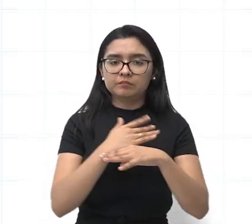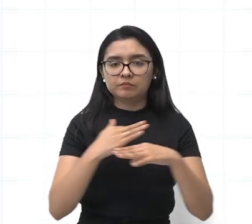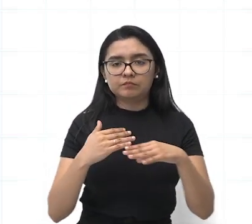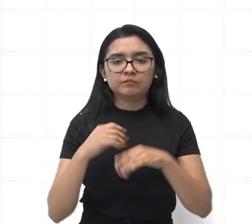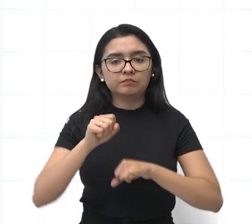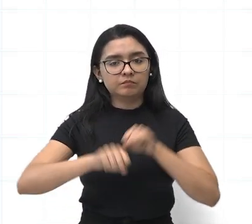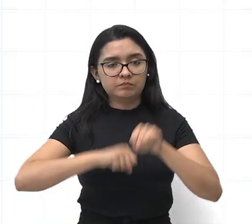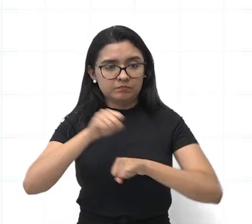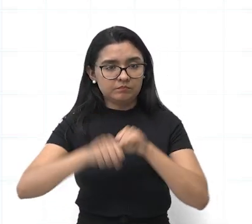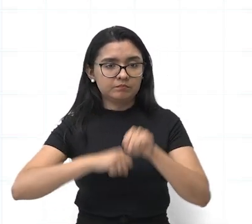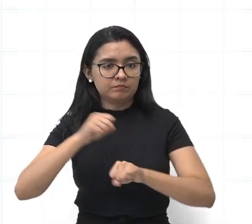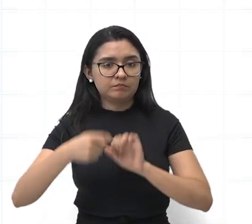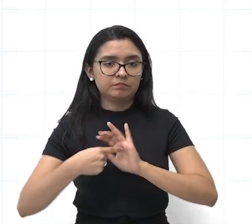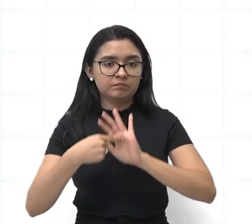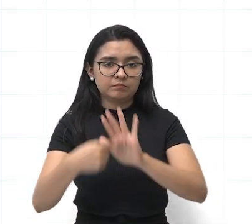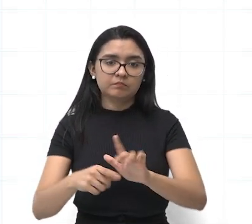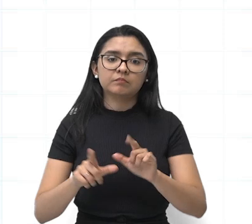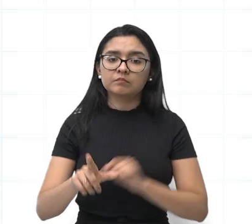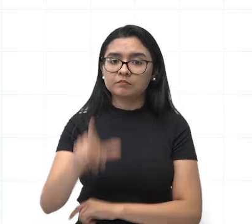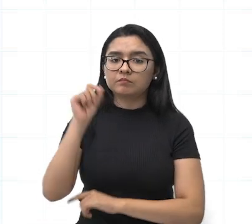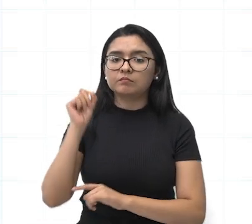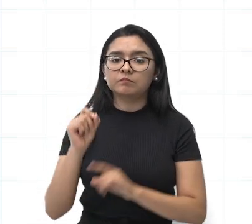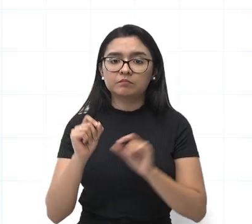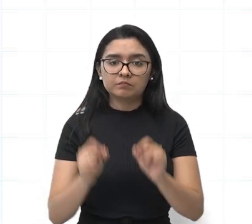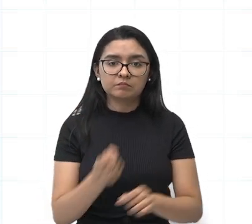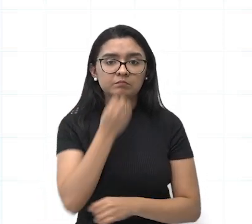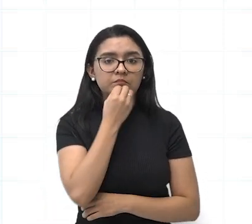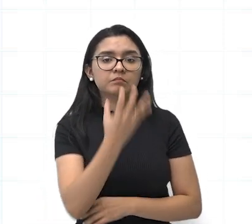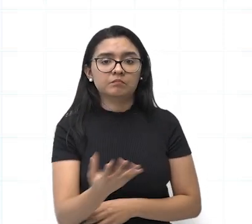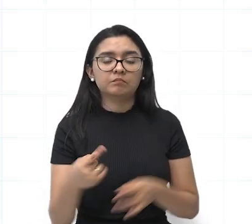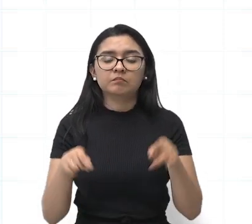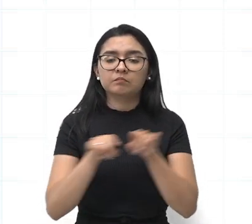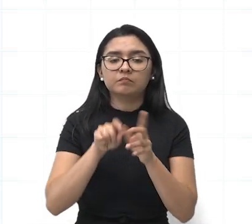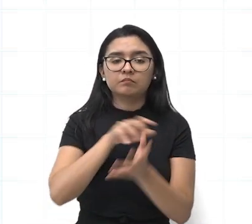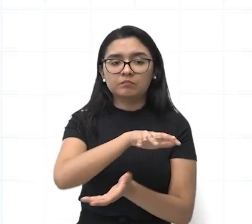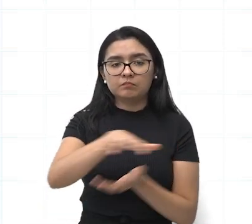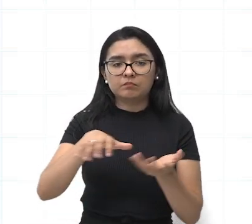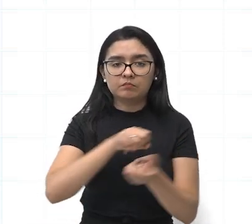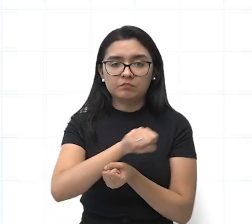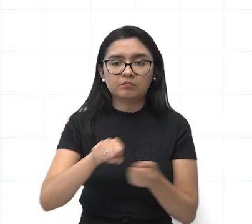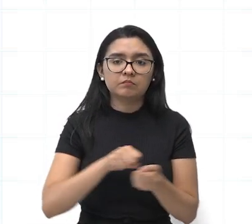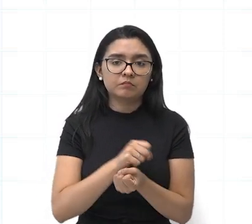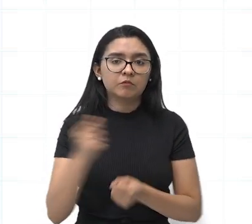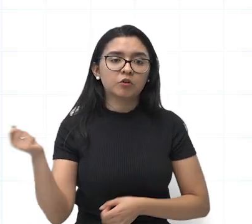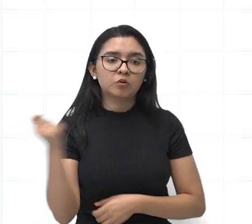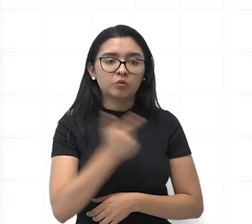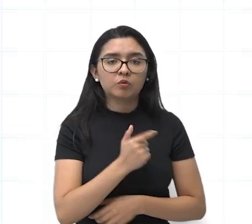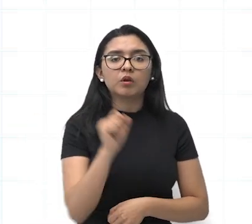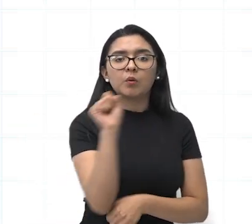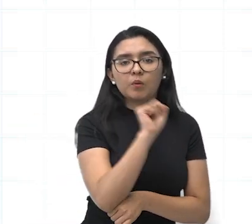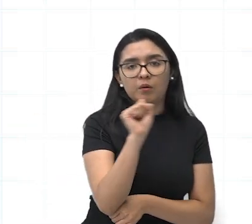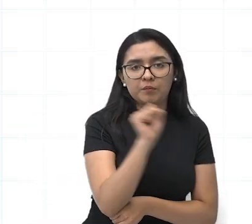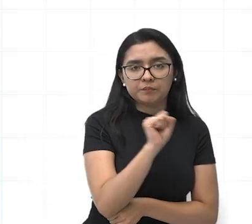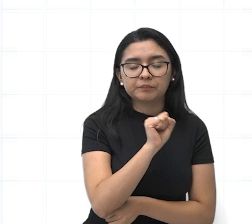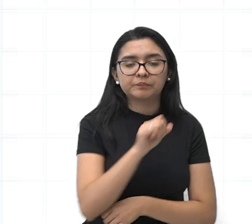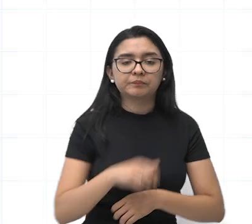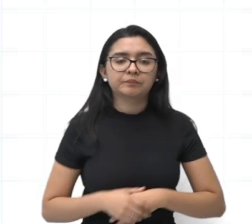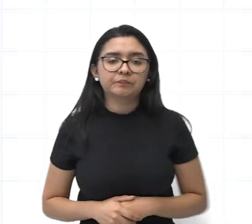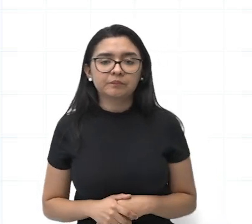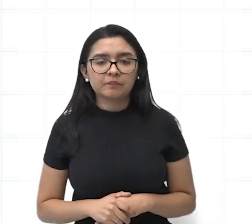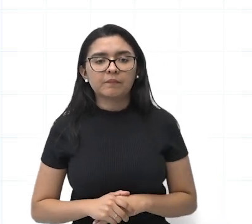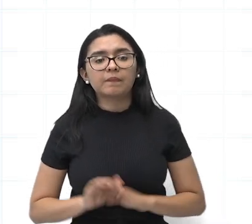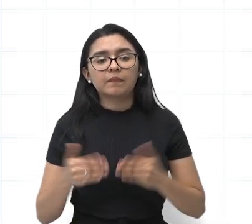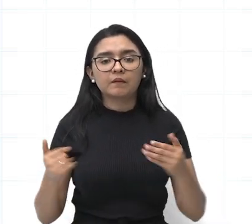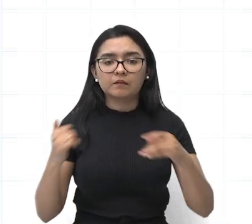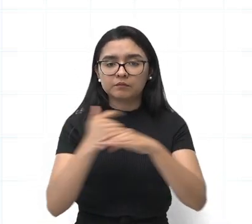a bicicleta se destaca como uma alternativa eficiente e sustentável ao automóvel.